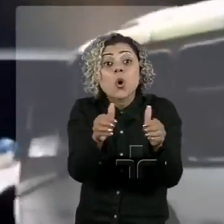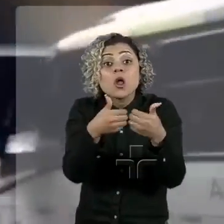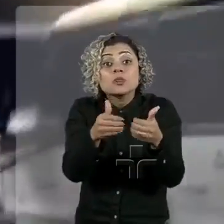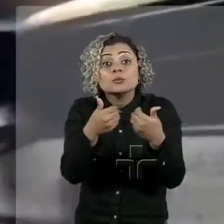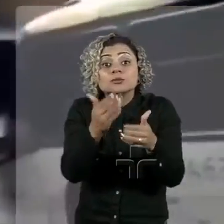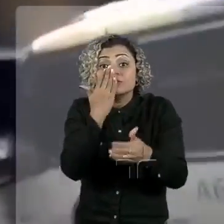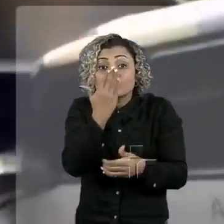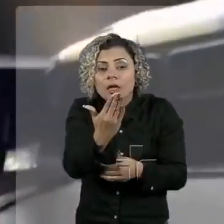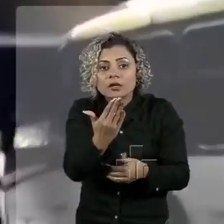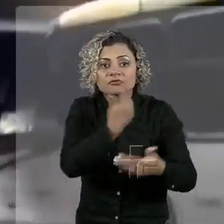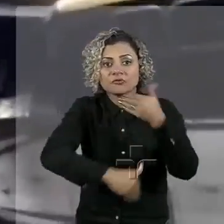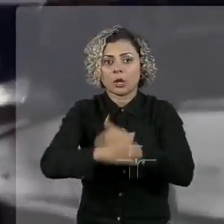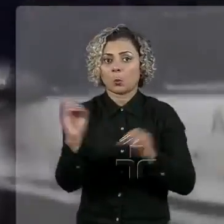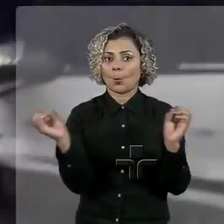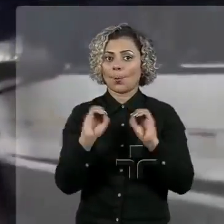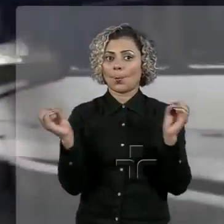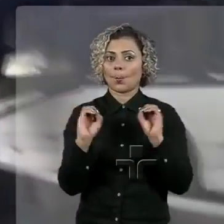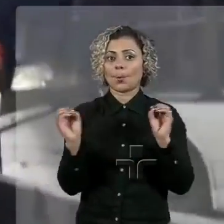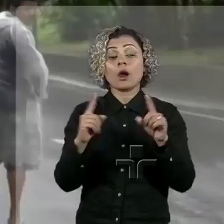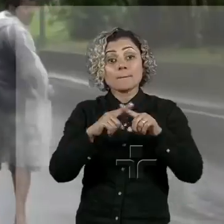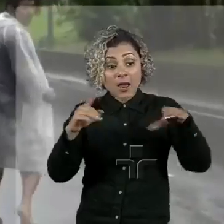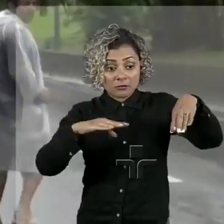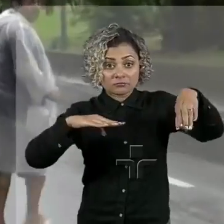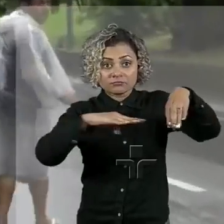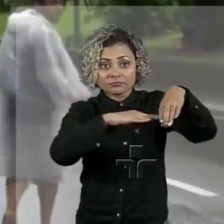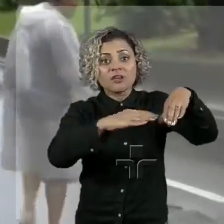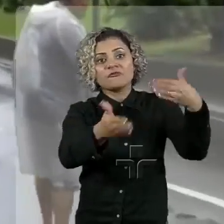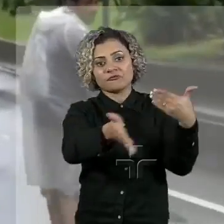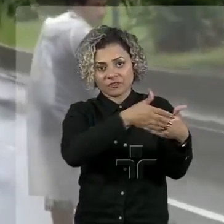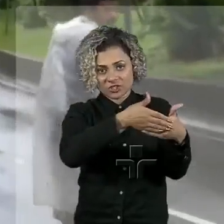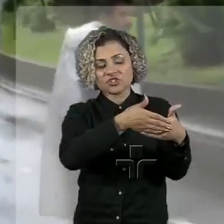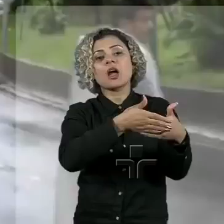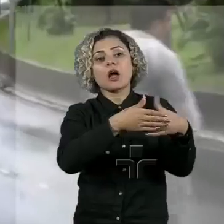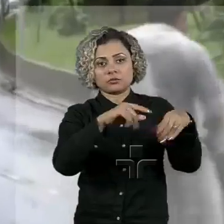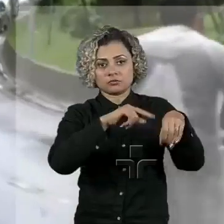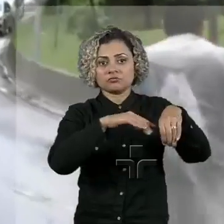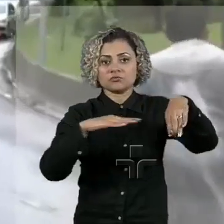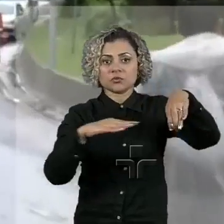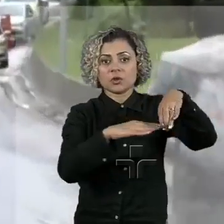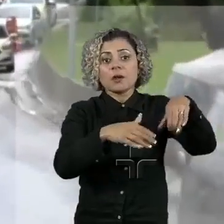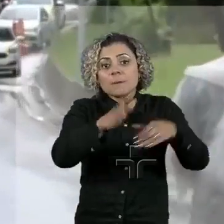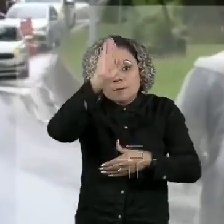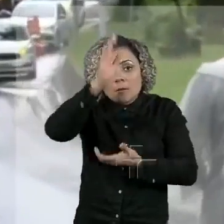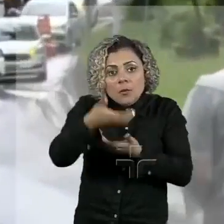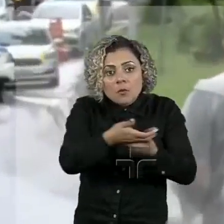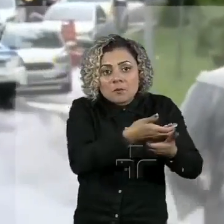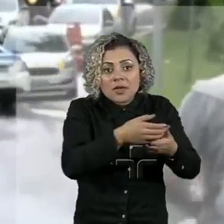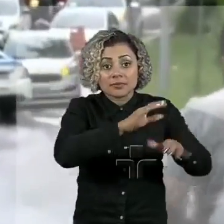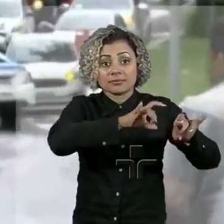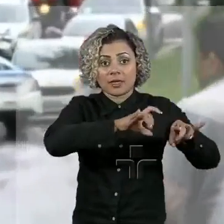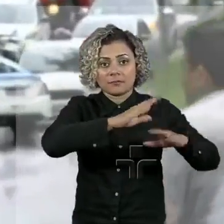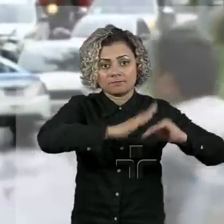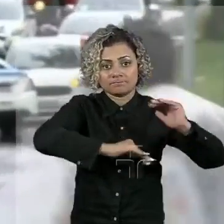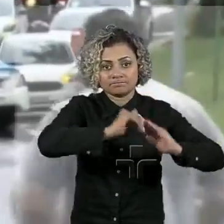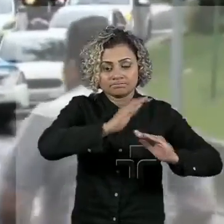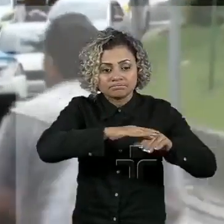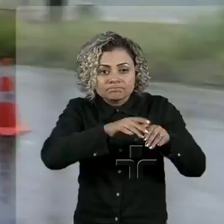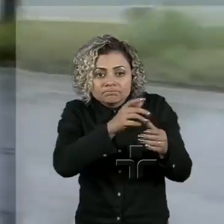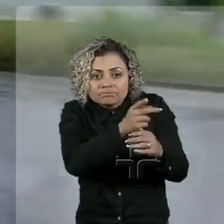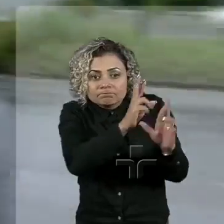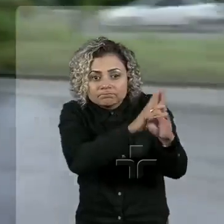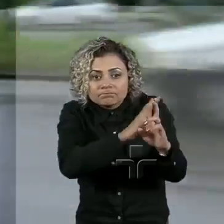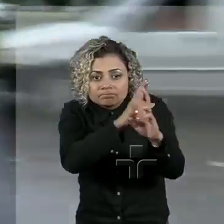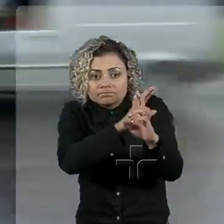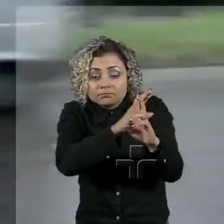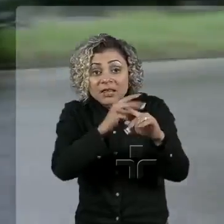ônibus. Ninguém saiu ferido. O túnel foi bloqueado para os trabalhos dos bombeiros e técnicos da prefeitura. A cidade